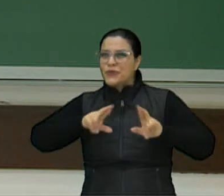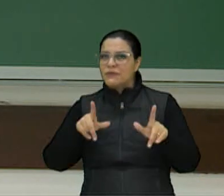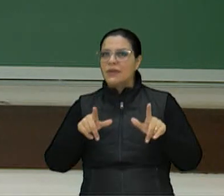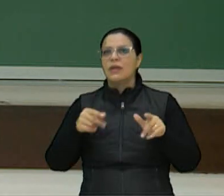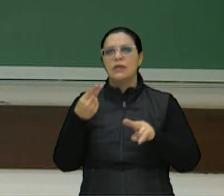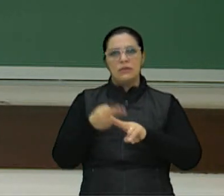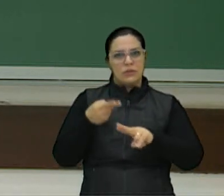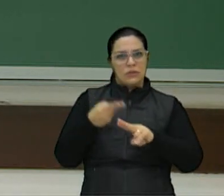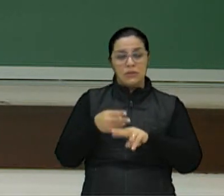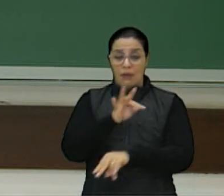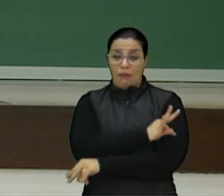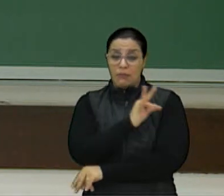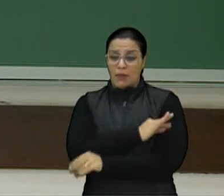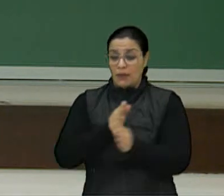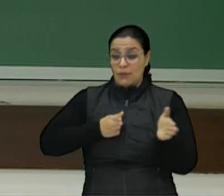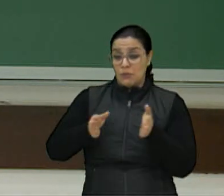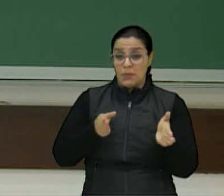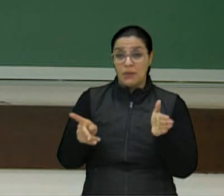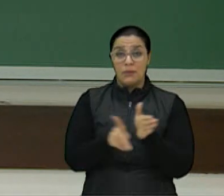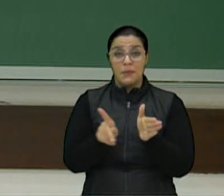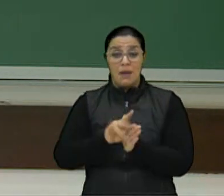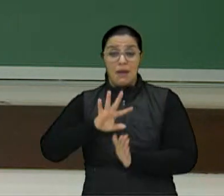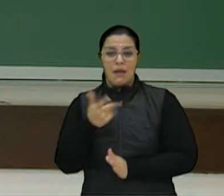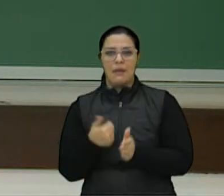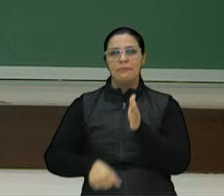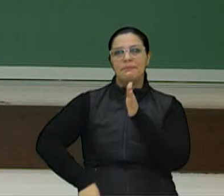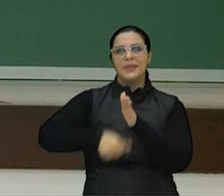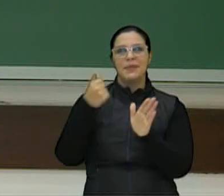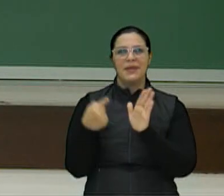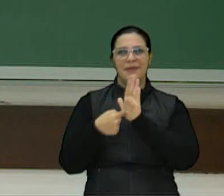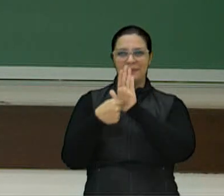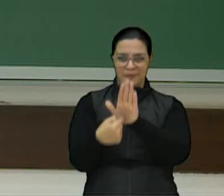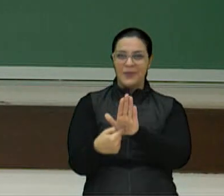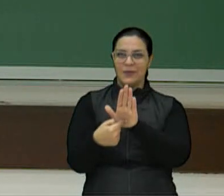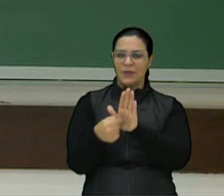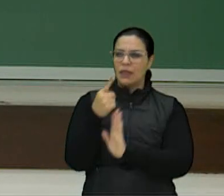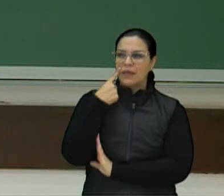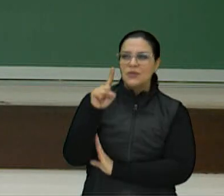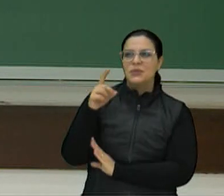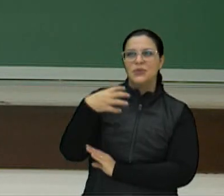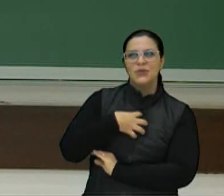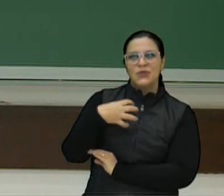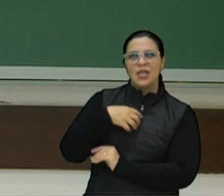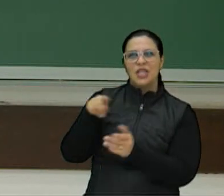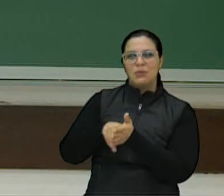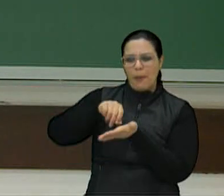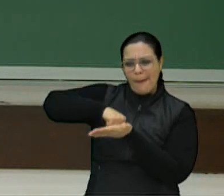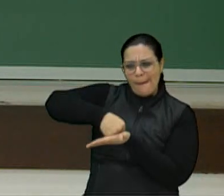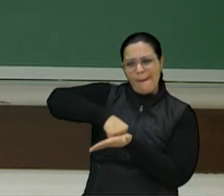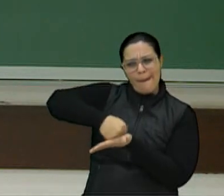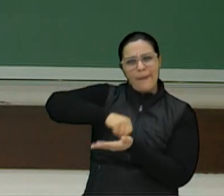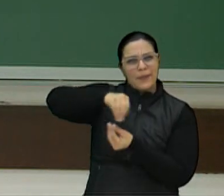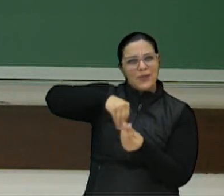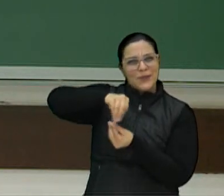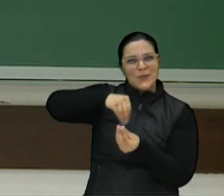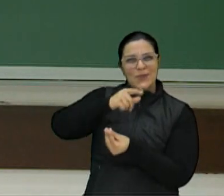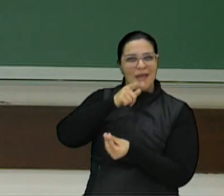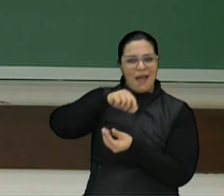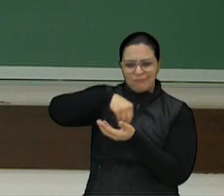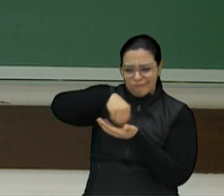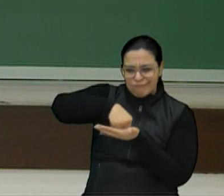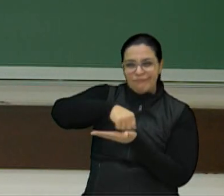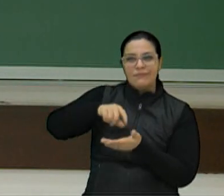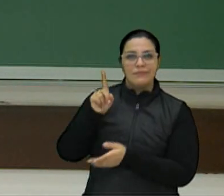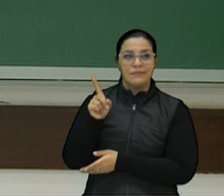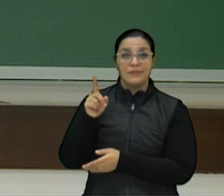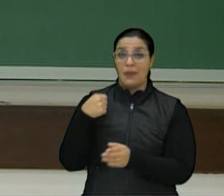era realizada no período em que aconteceram essas descobertas sobre o pigmento da aquarela. Vamos